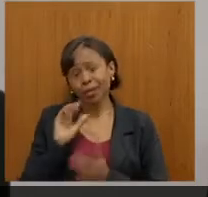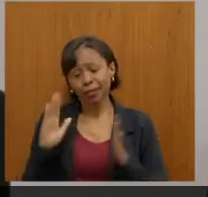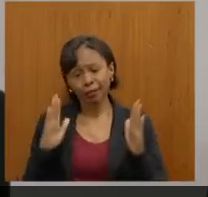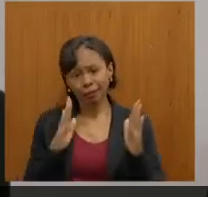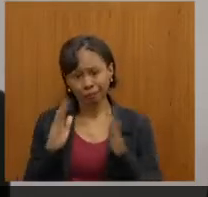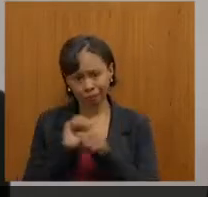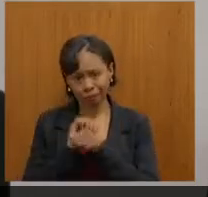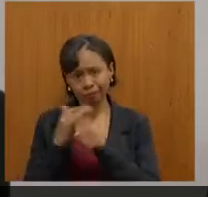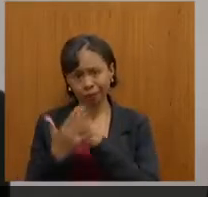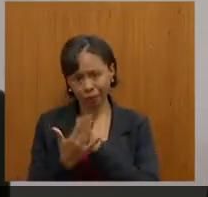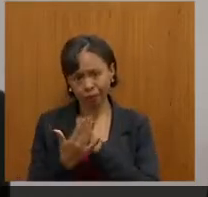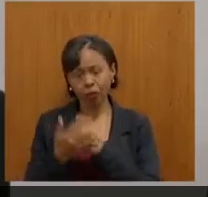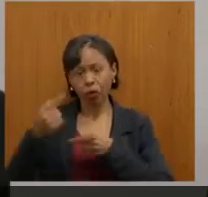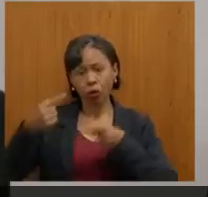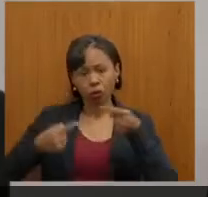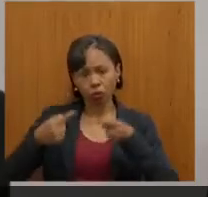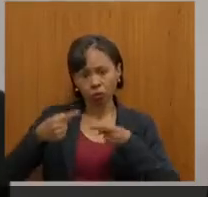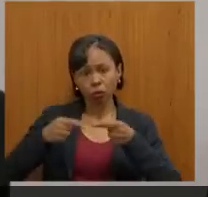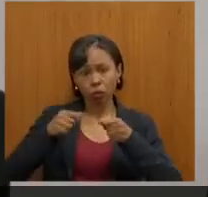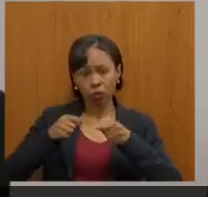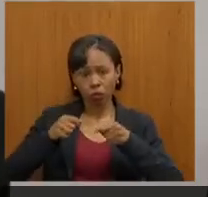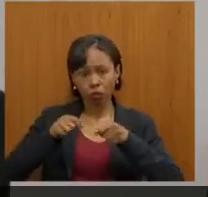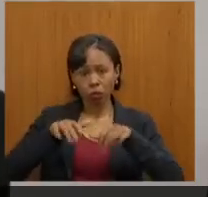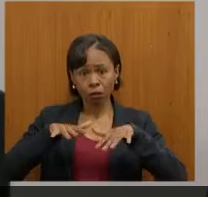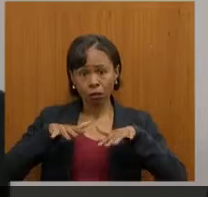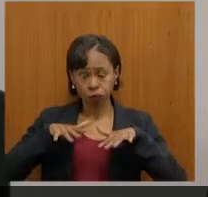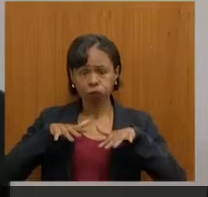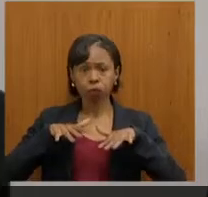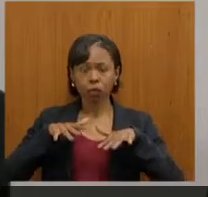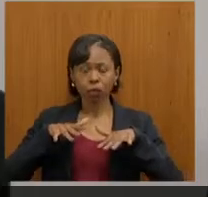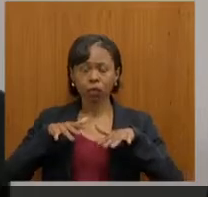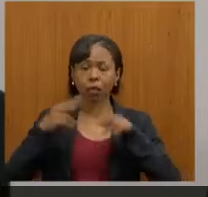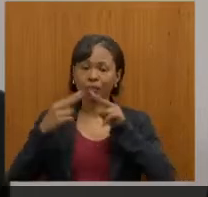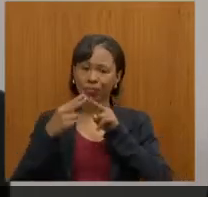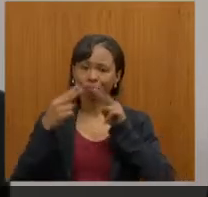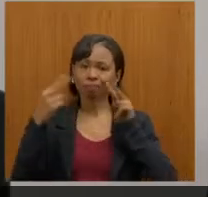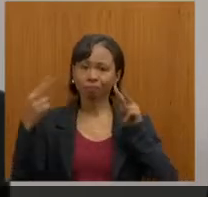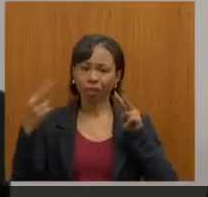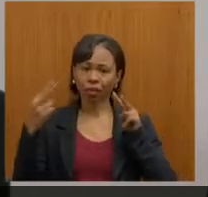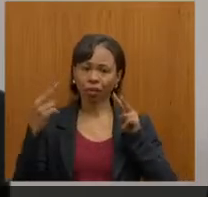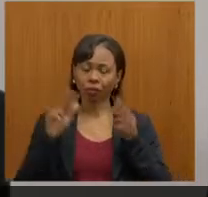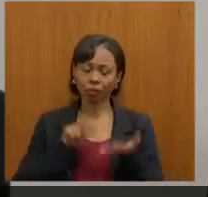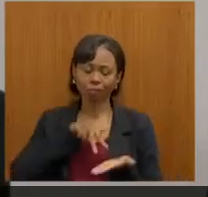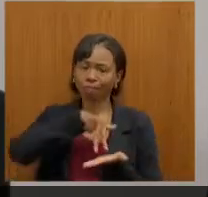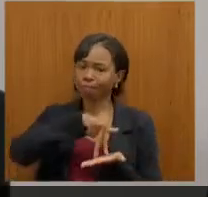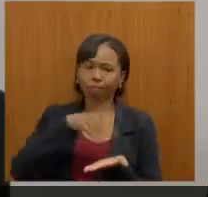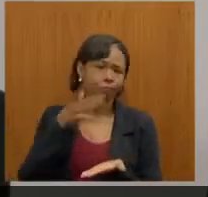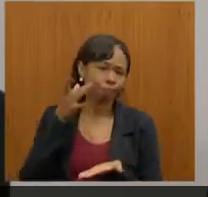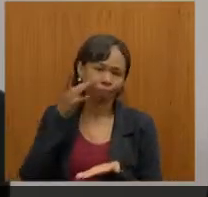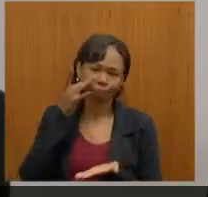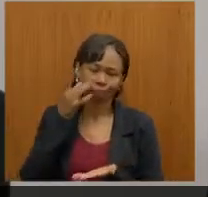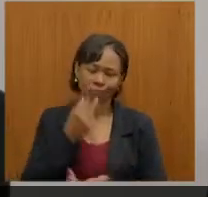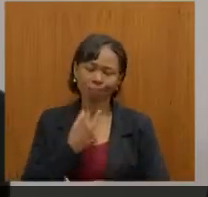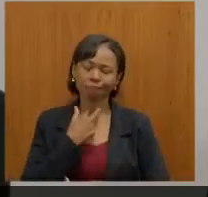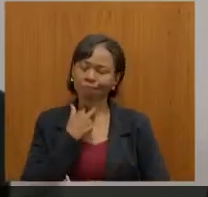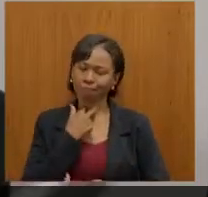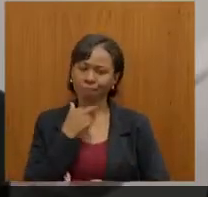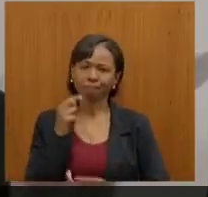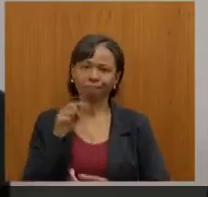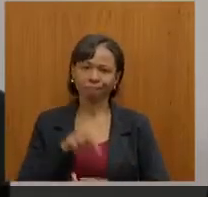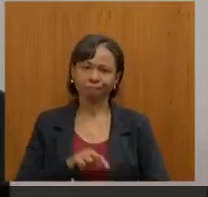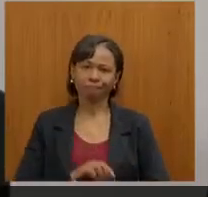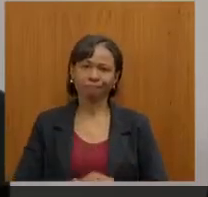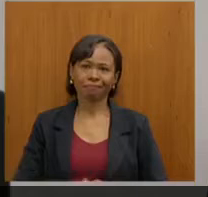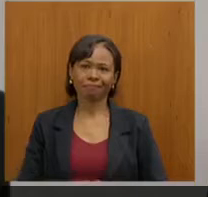debate público tá acontecendo de forma virtual sem a presença física das nossas mulheres e do público em geral aqui na